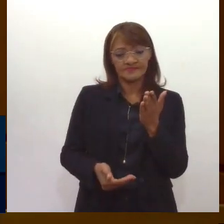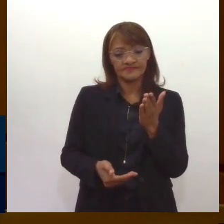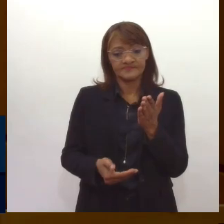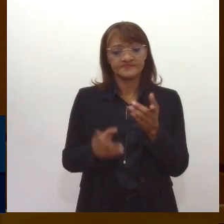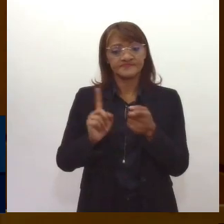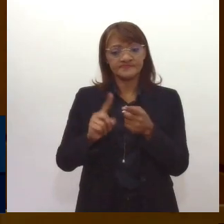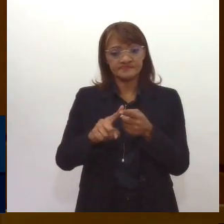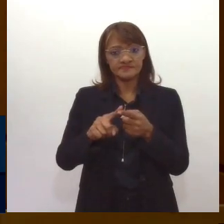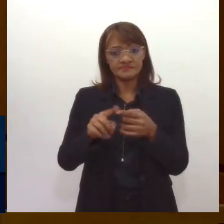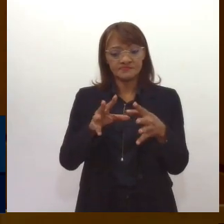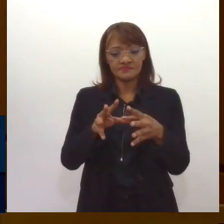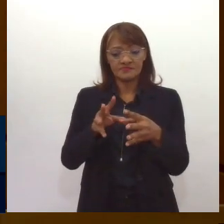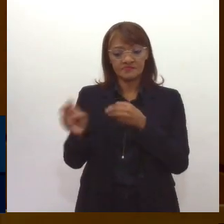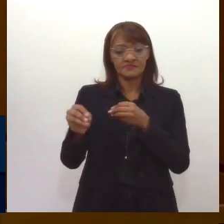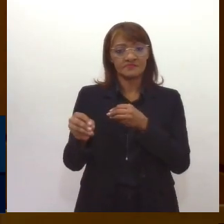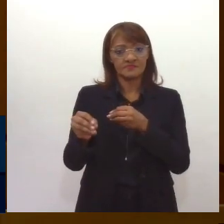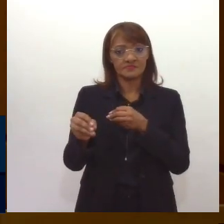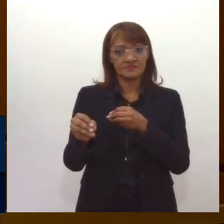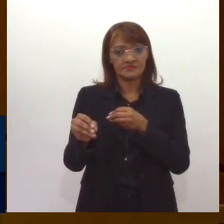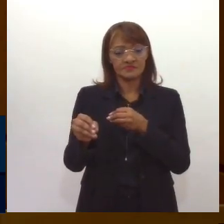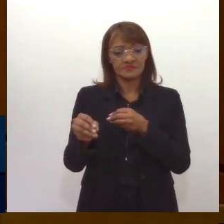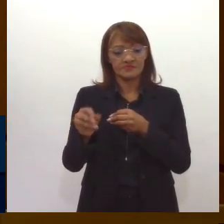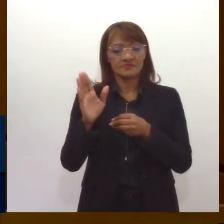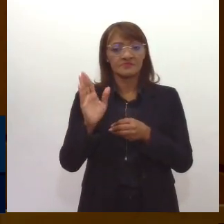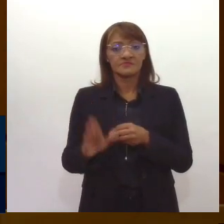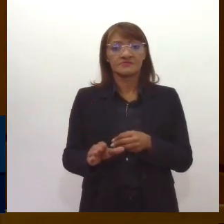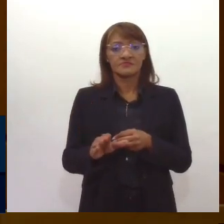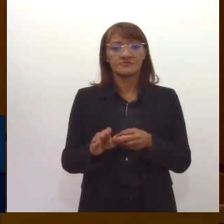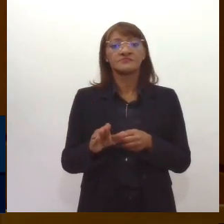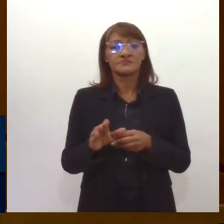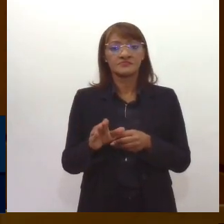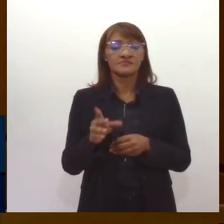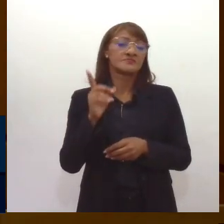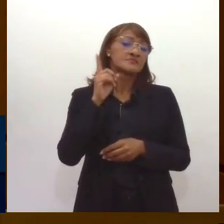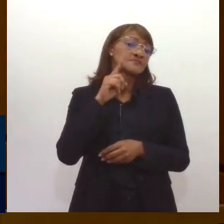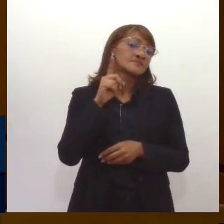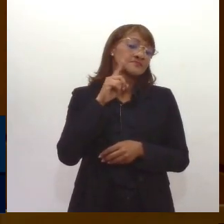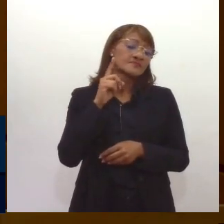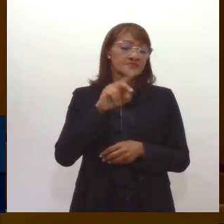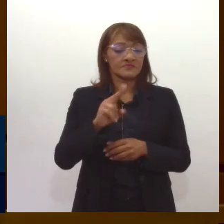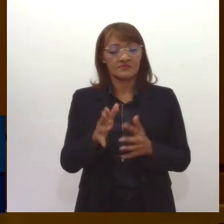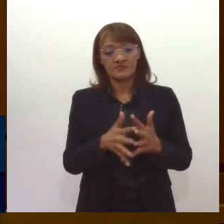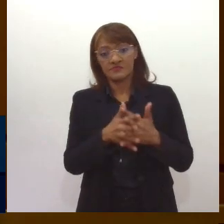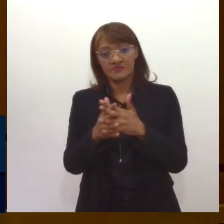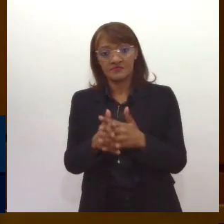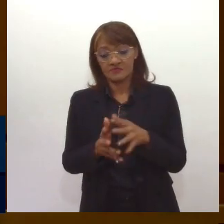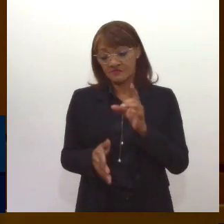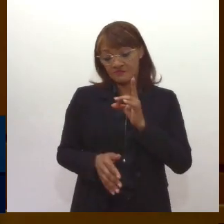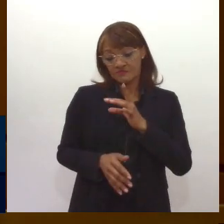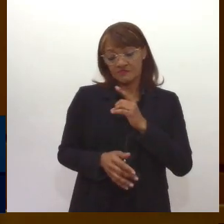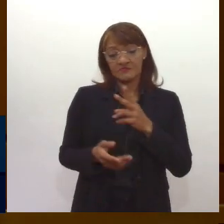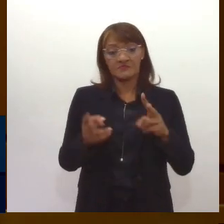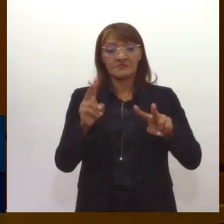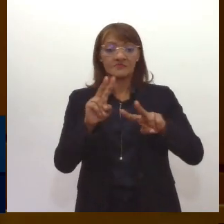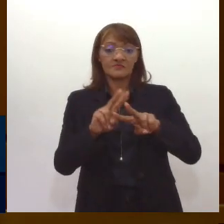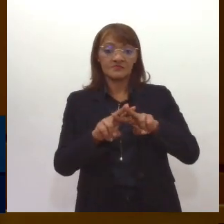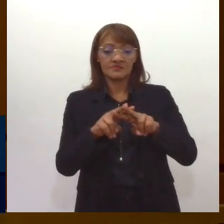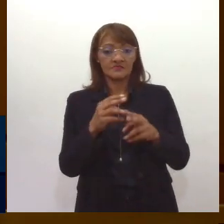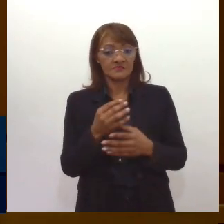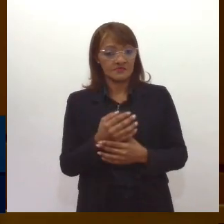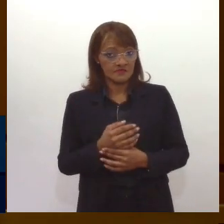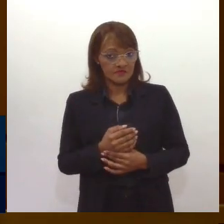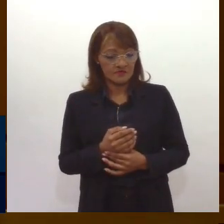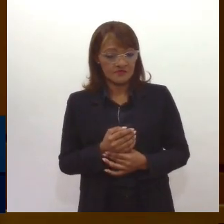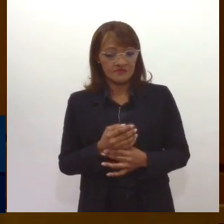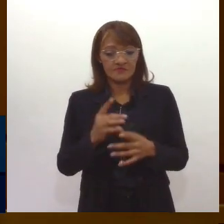Unidos com medo de ser preso, né, e também para coordenar uma tentativa